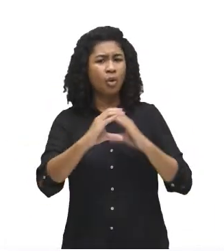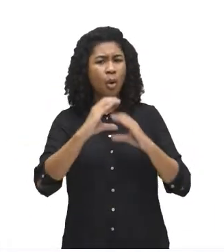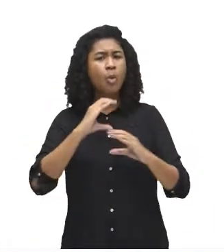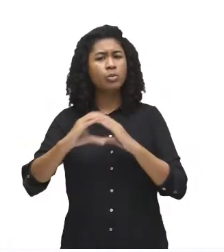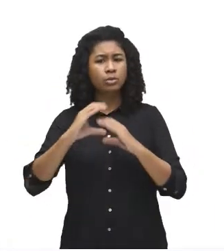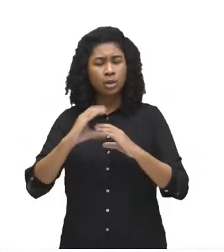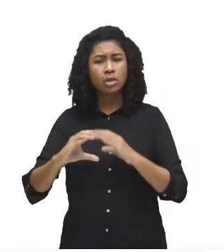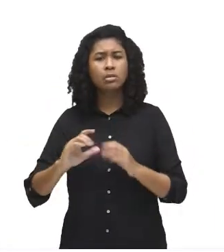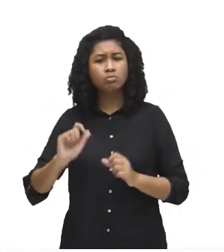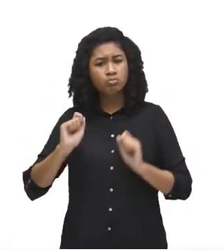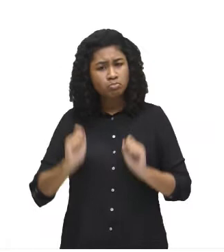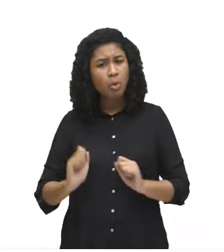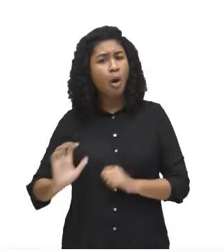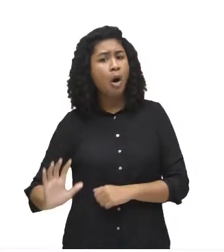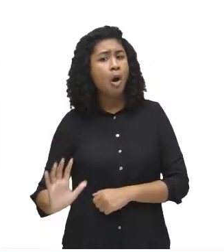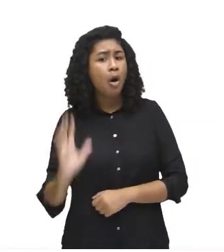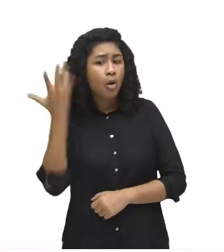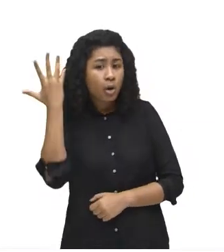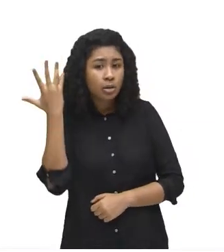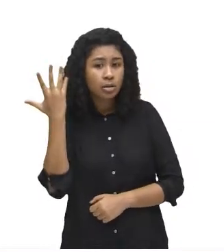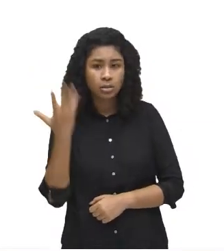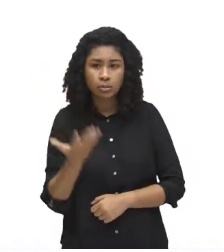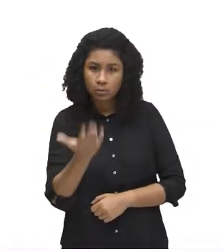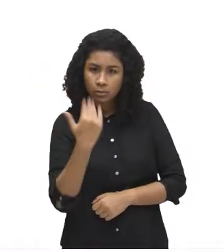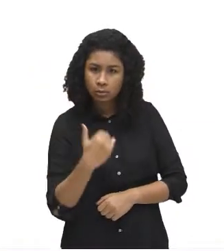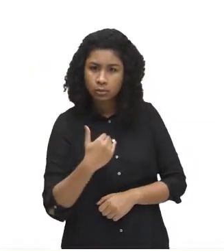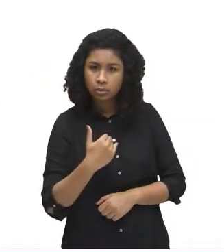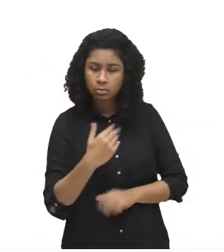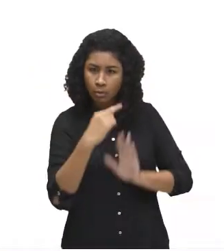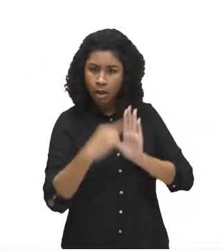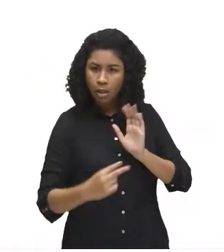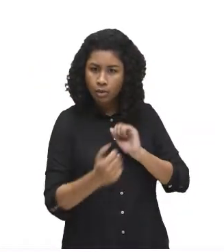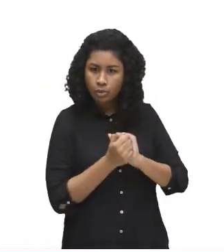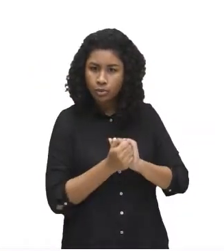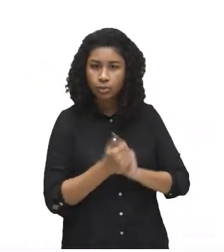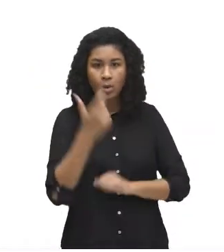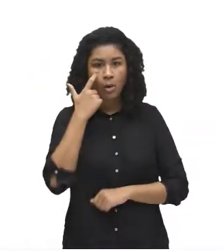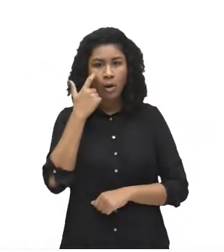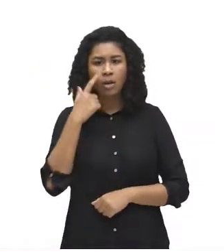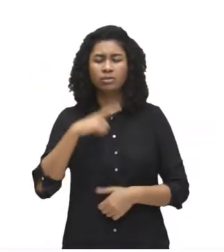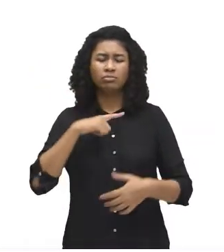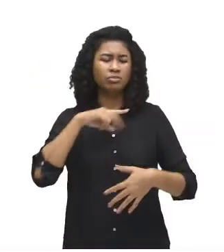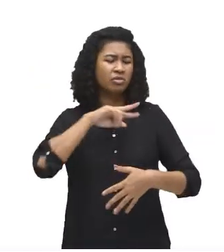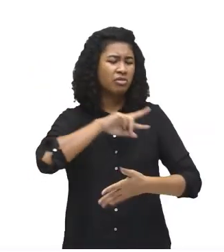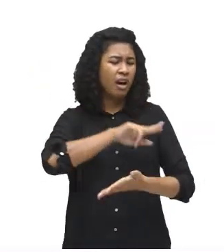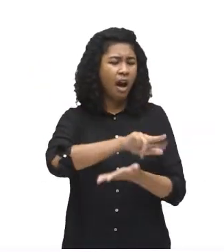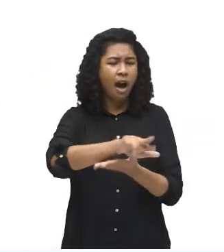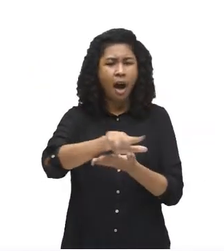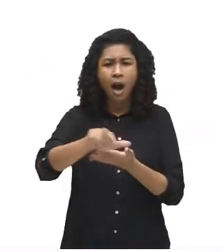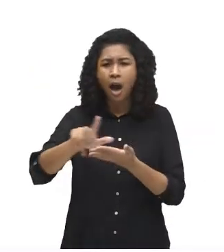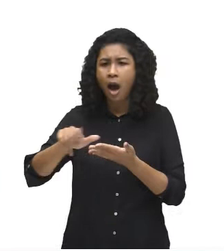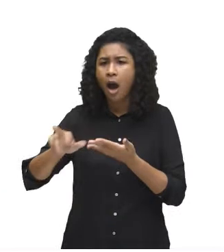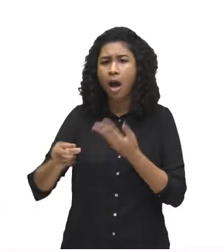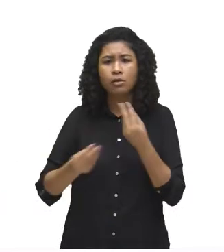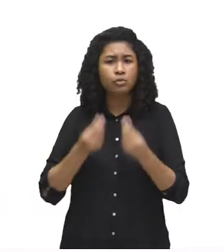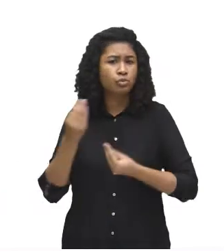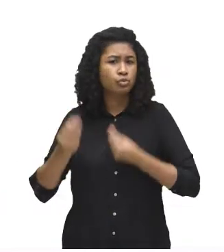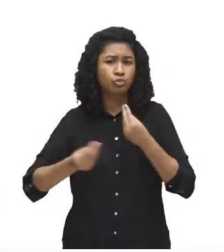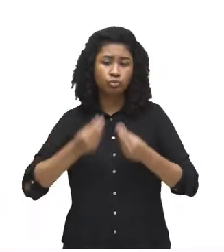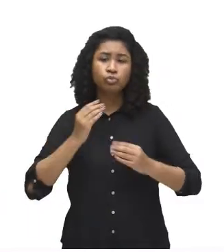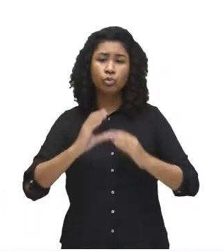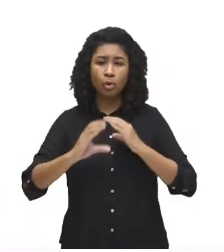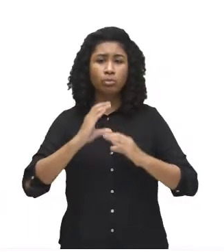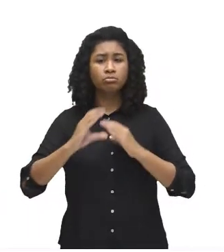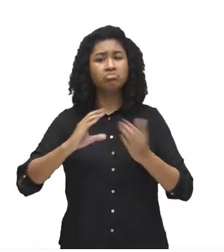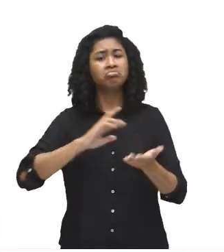acontecer, valendo comigo, por favor, das mais variadas maneiras. E é aqui que nós começamos a falar sobre linguagem